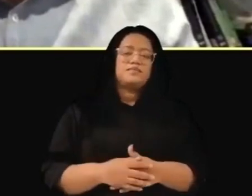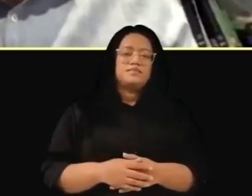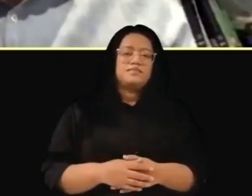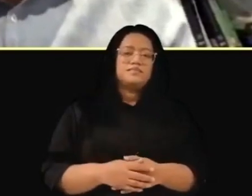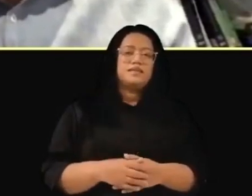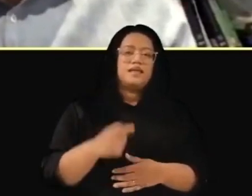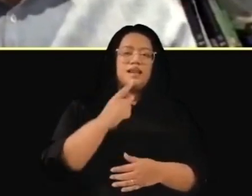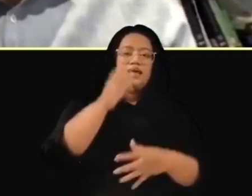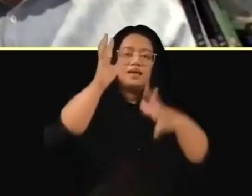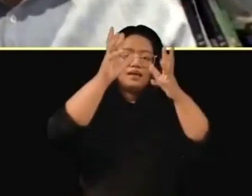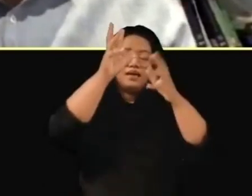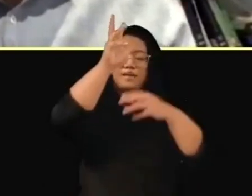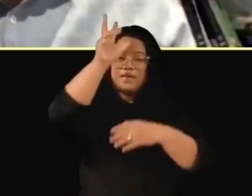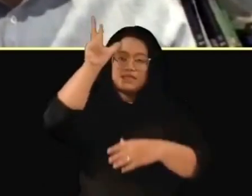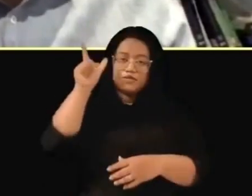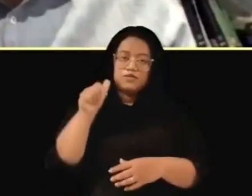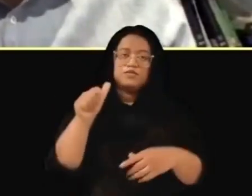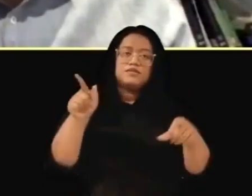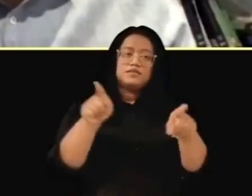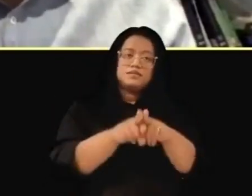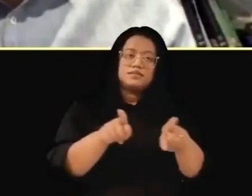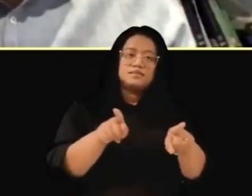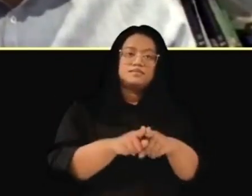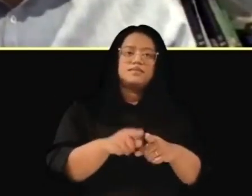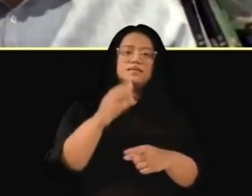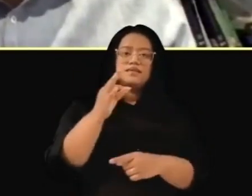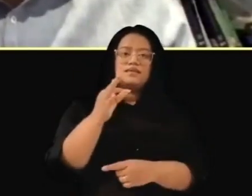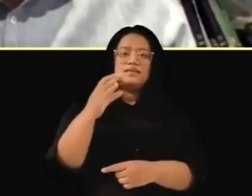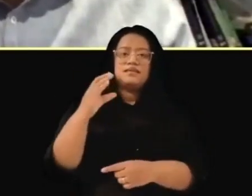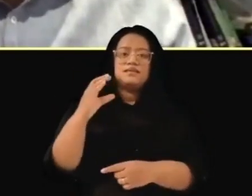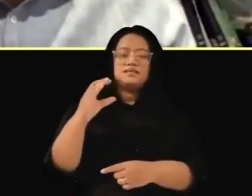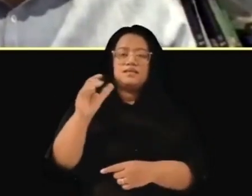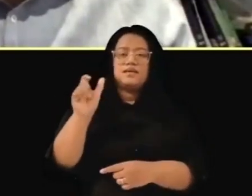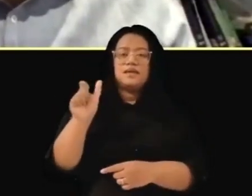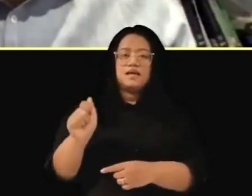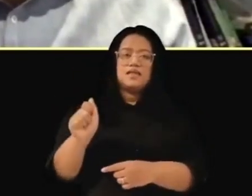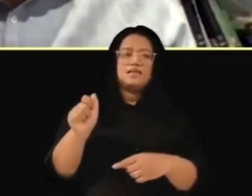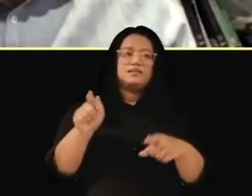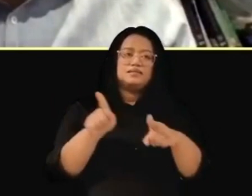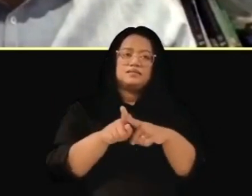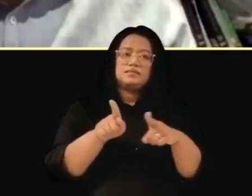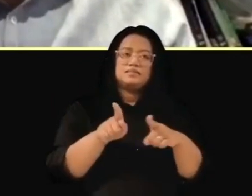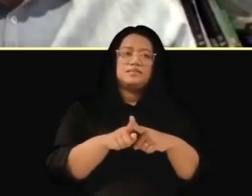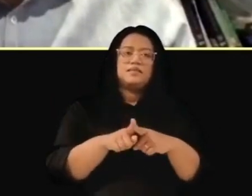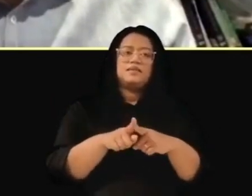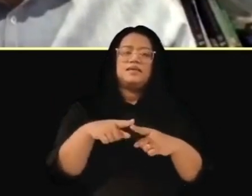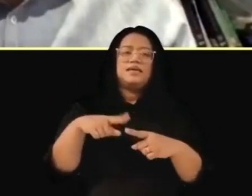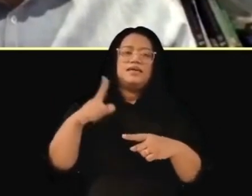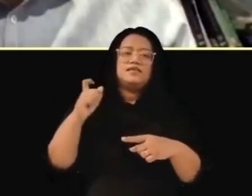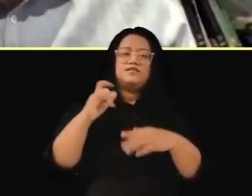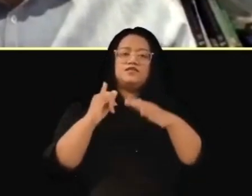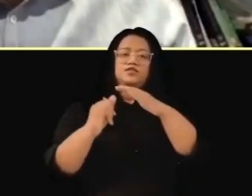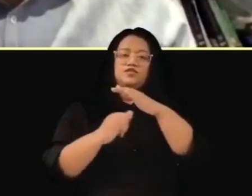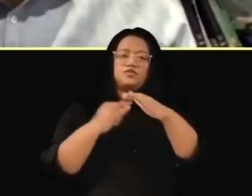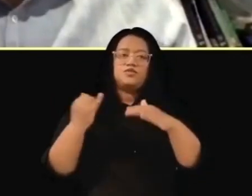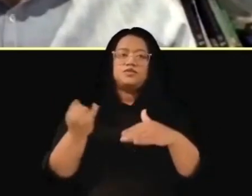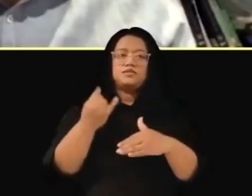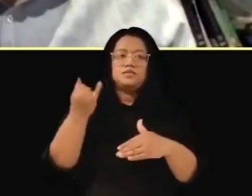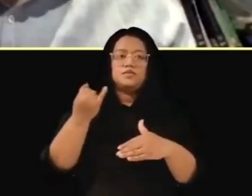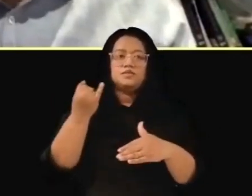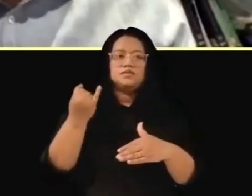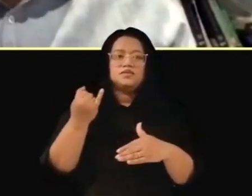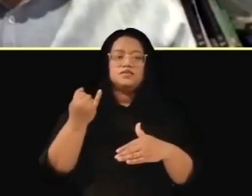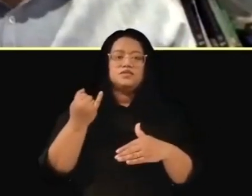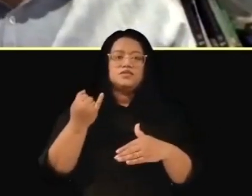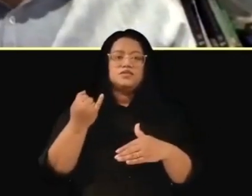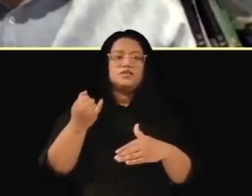caso da Amazônia não é diferente também, o TCA também, infelizmente, em que pese ser uma instituição importante, já com alguma tradição, né? Era